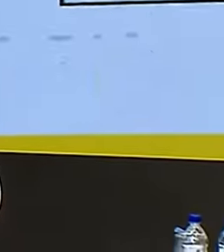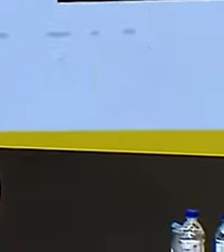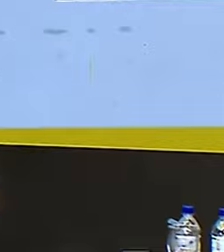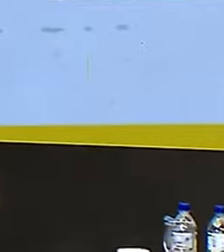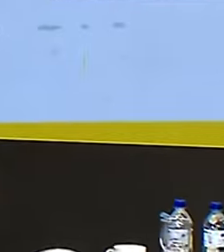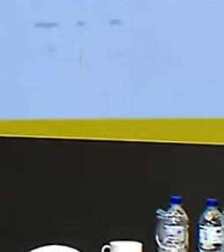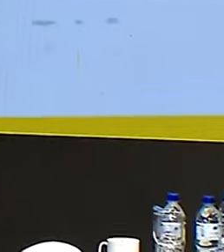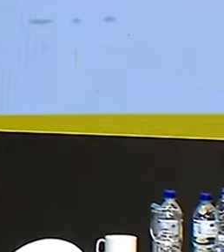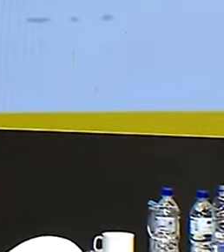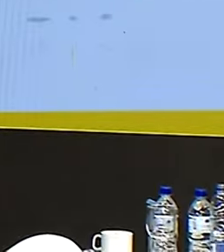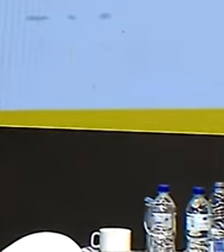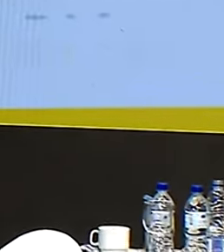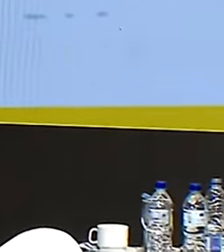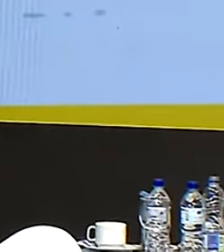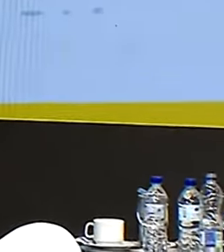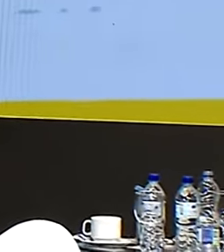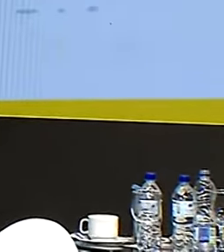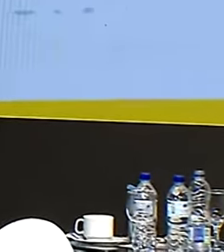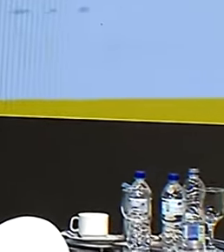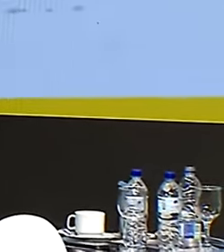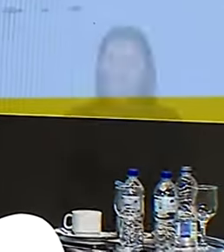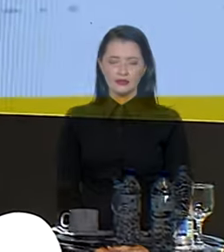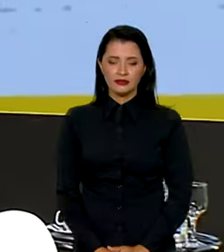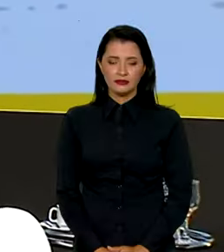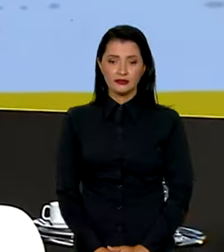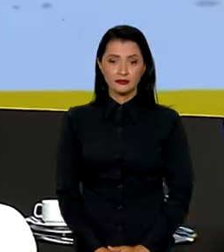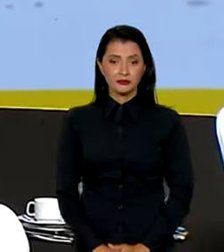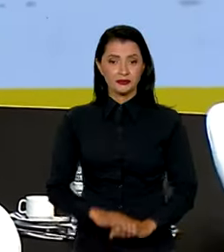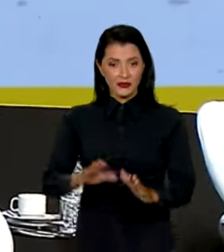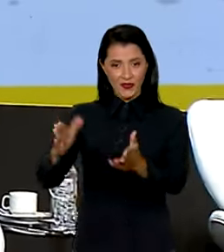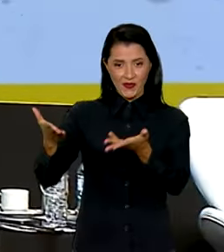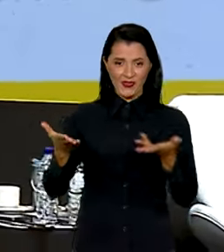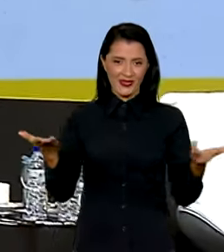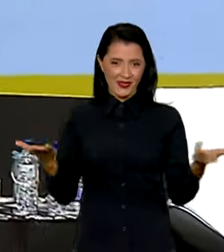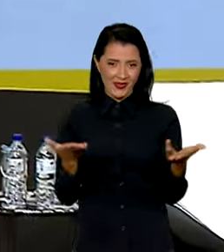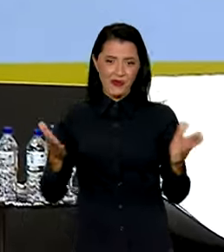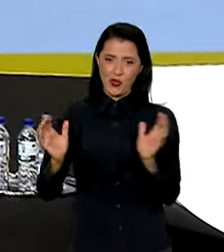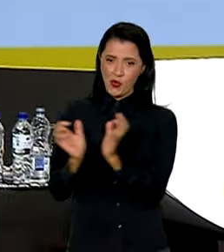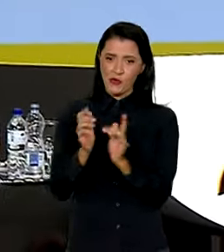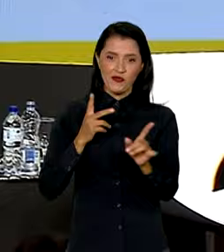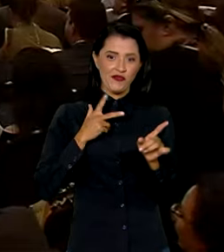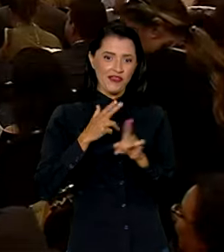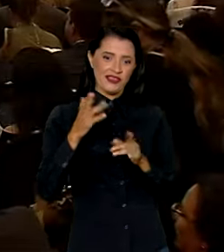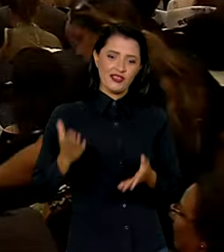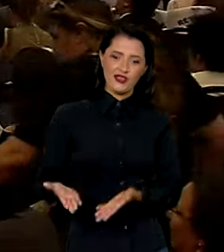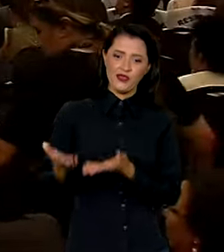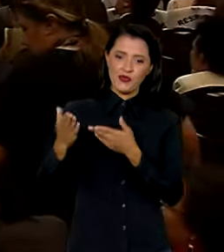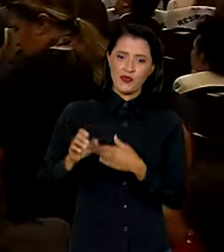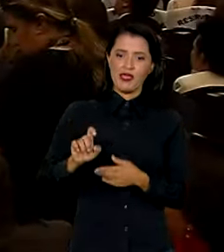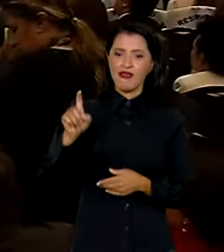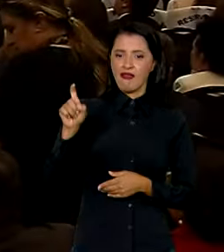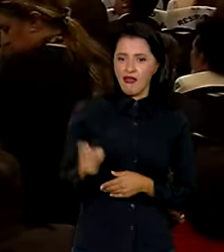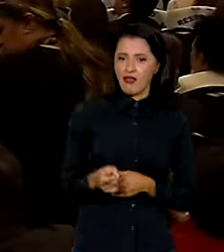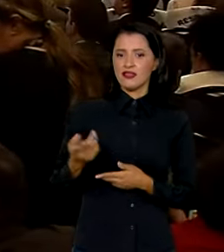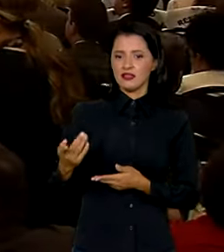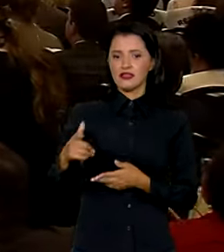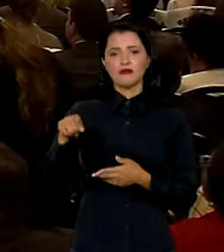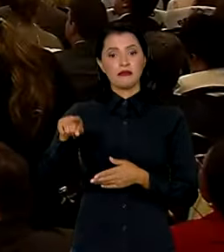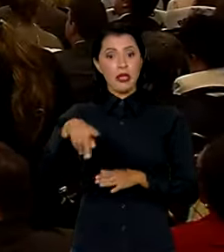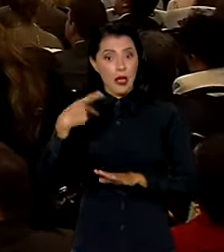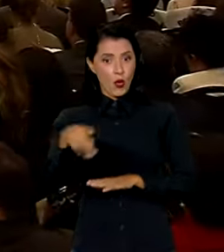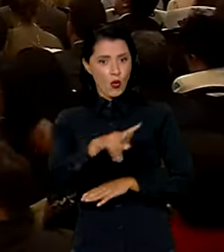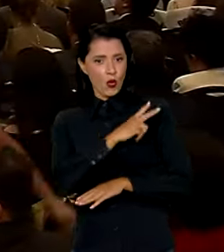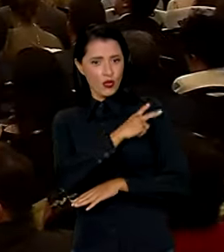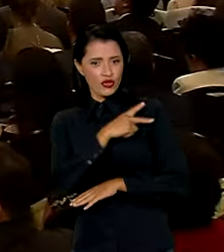Convidamos agora o grupo vencedor Vex Squad, cuja mentora